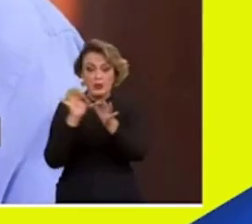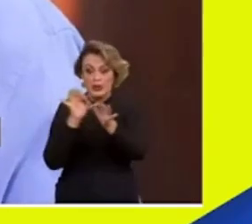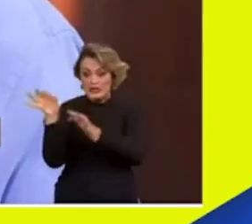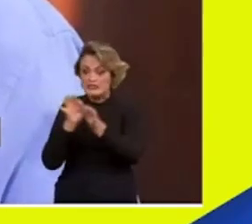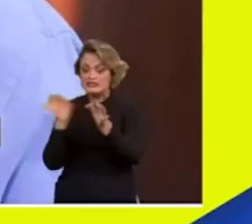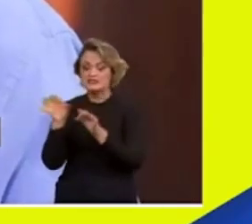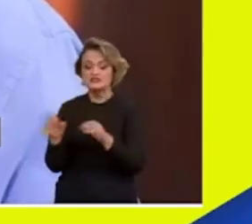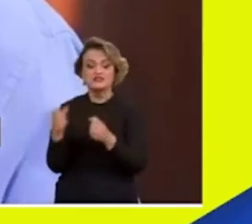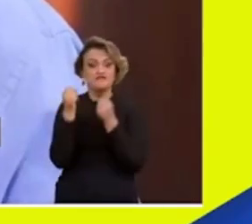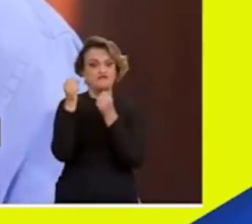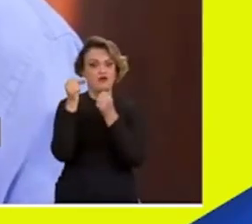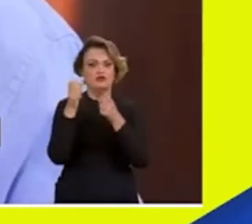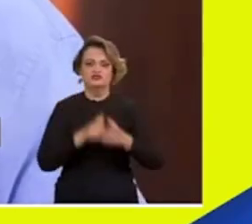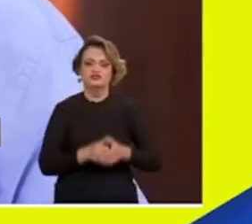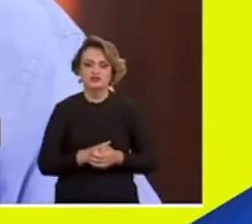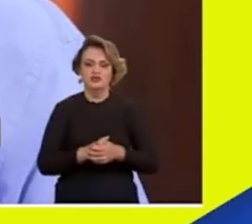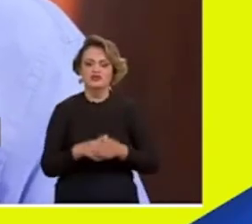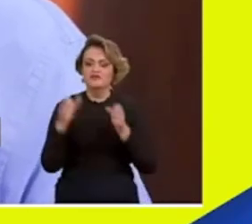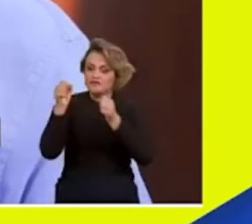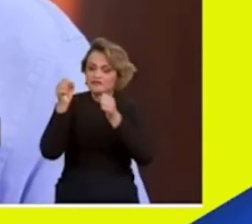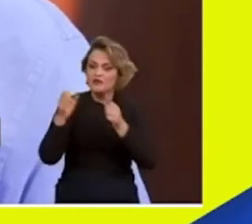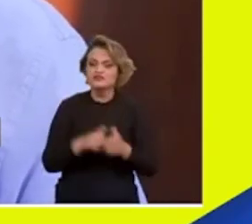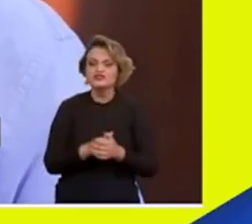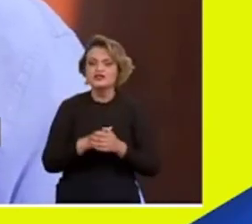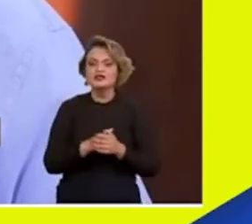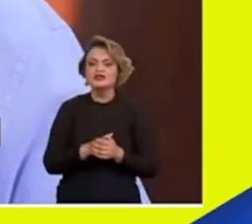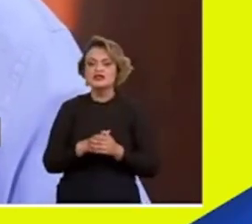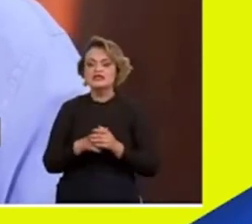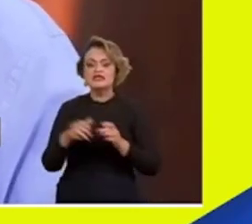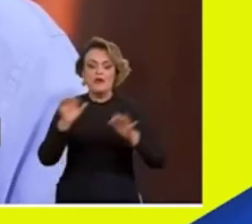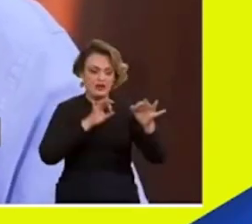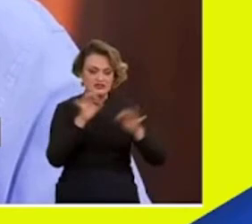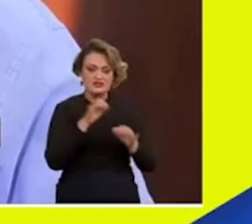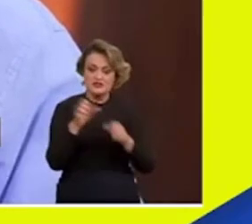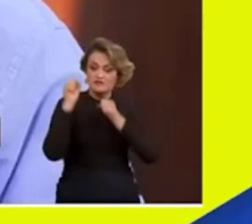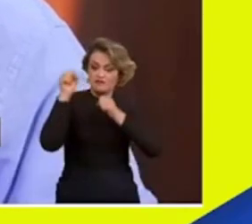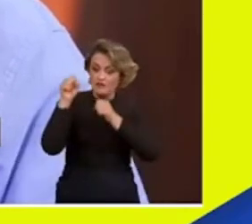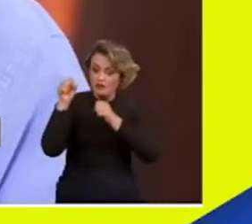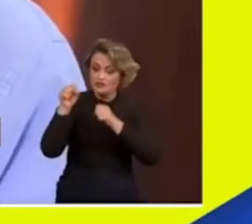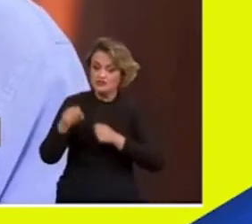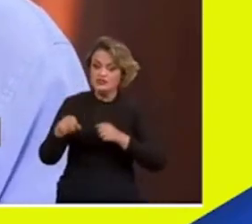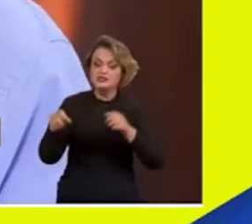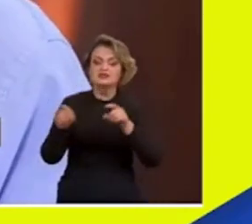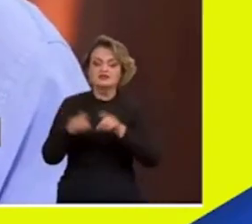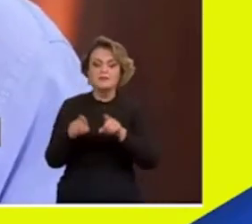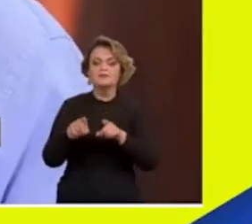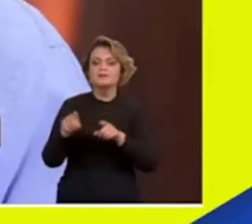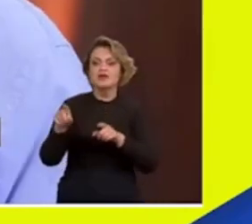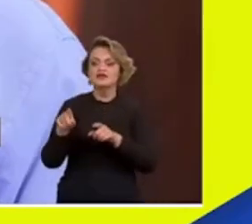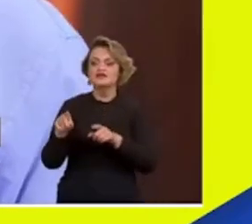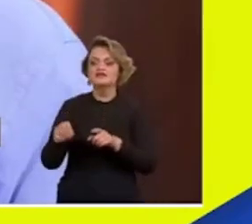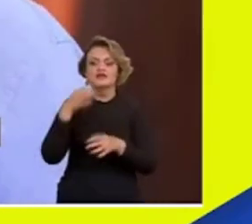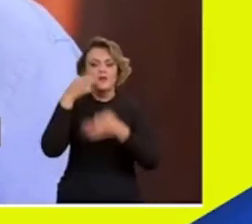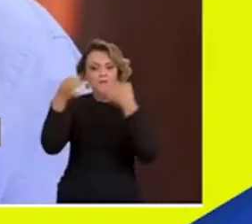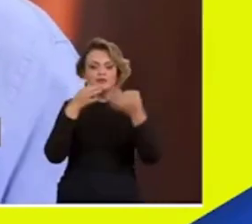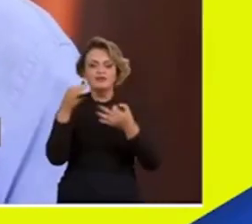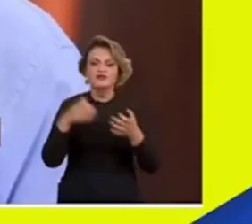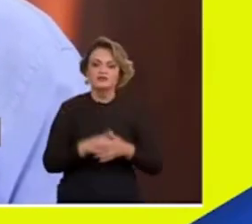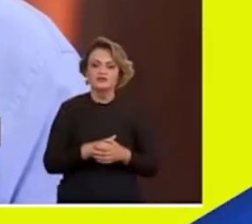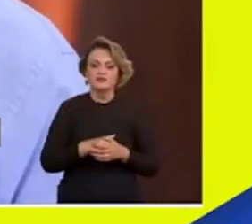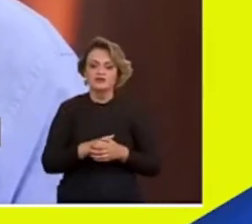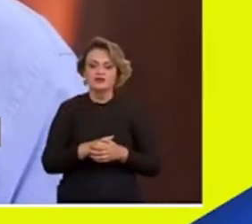país. E por ser o mais organizado e mais forte, também é o mais alvo de crítica de todo mundo. Quem não é petista natural. É contra o